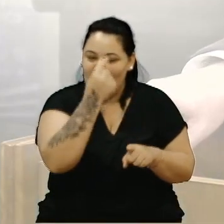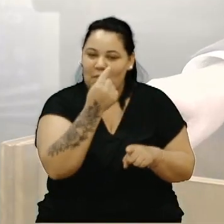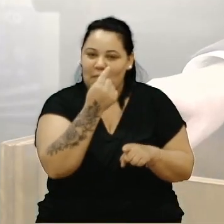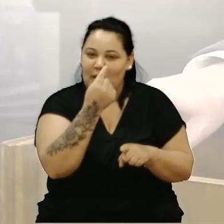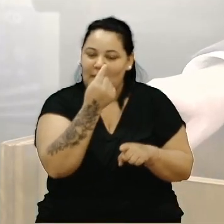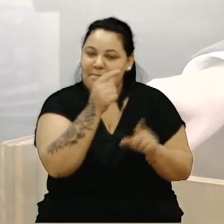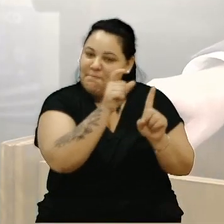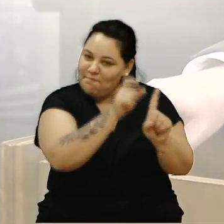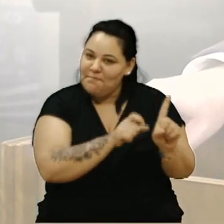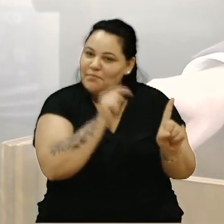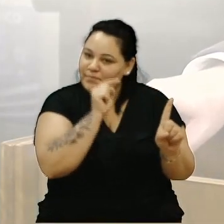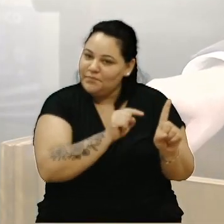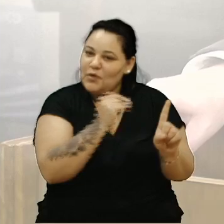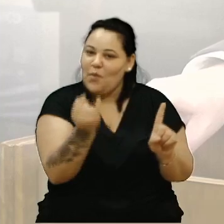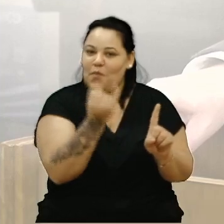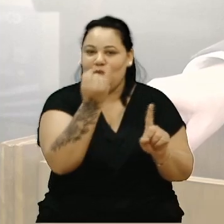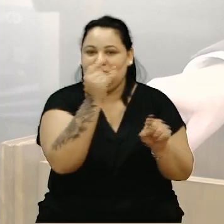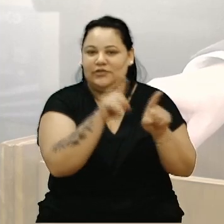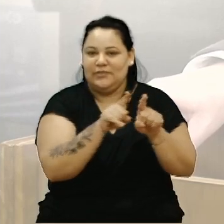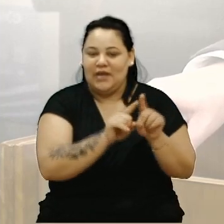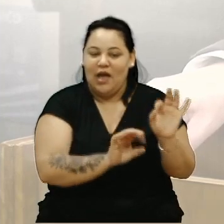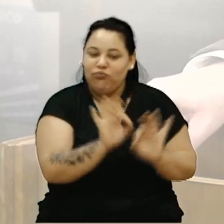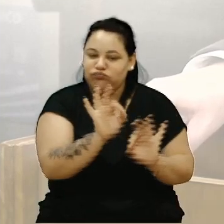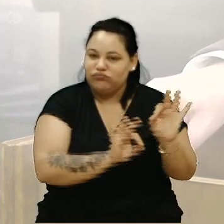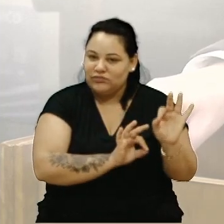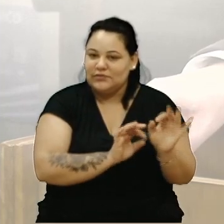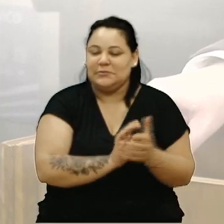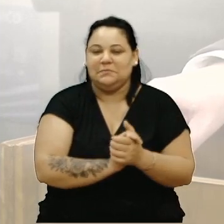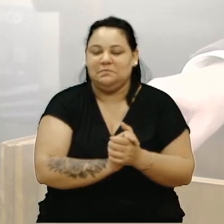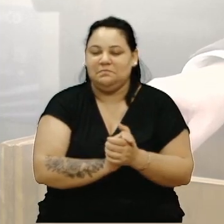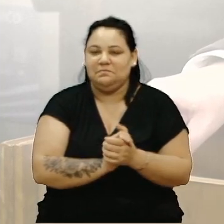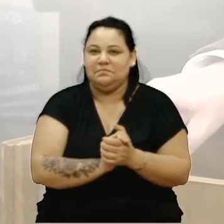também na organização desses eventos.